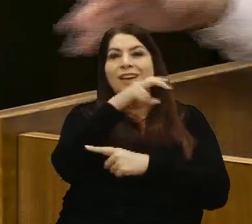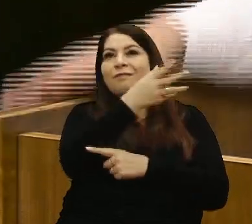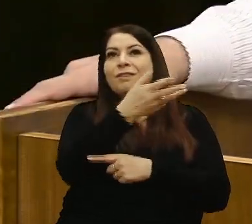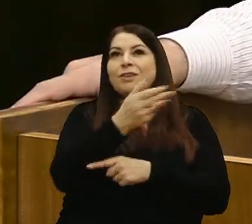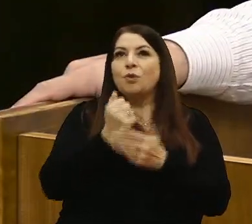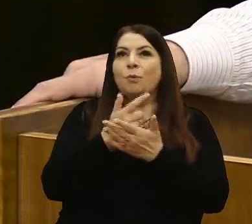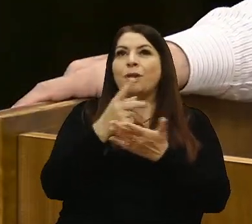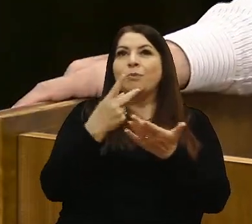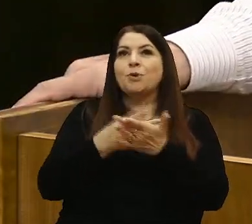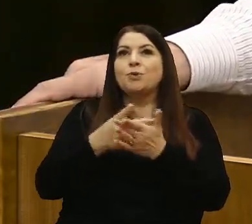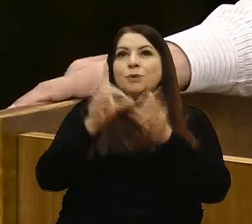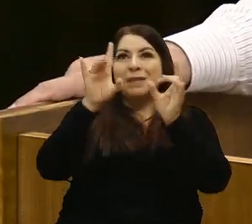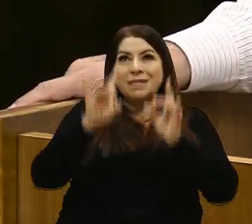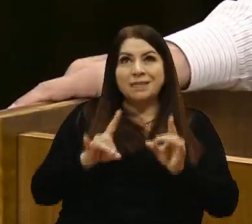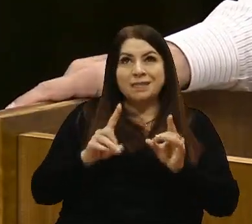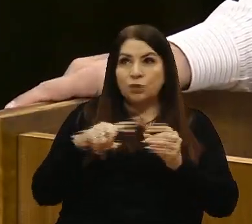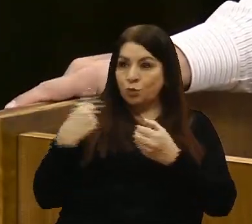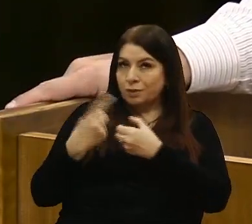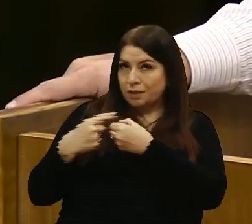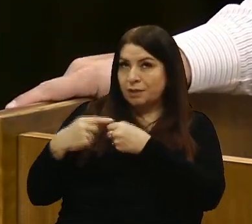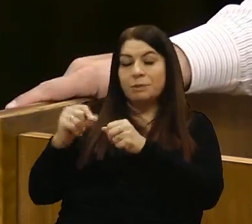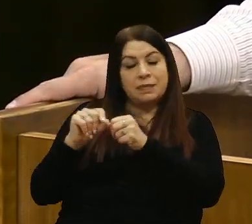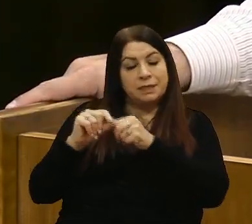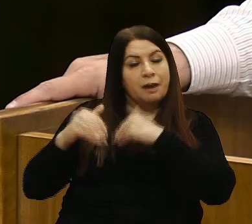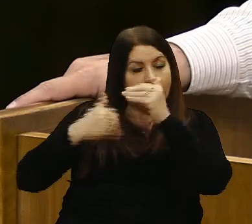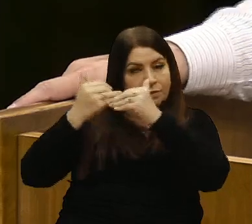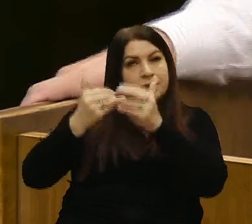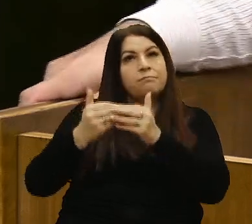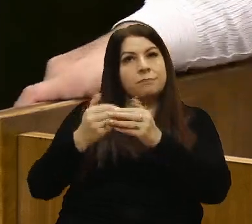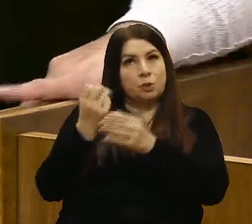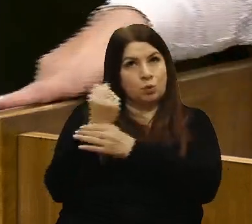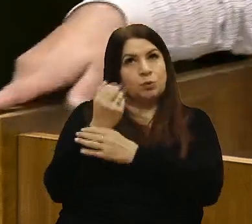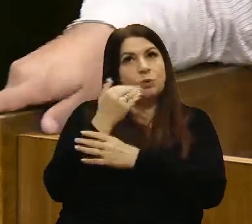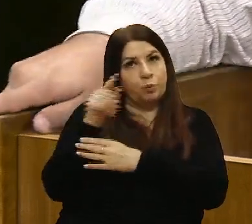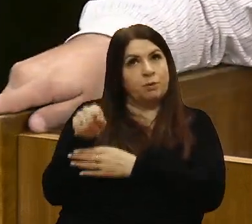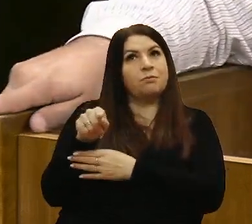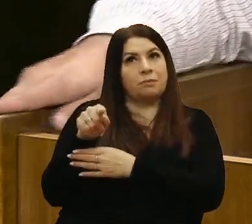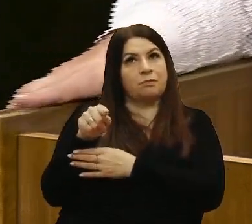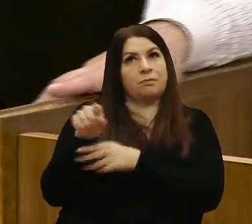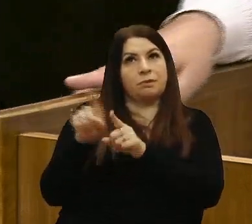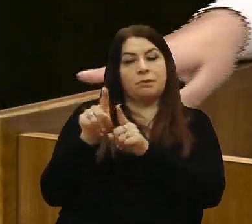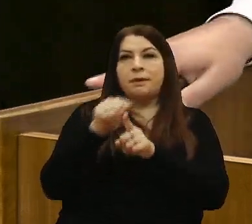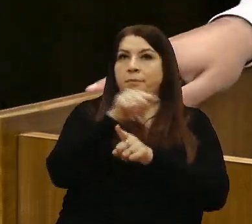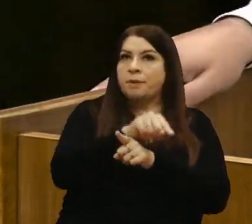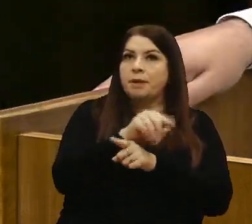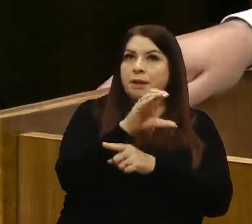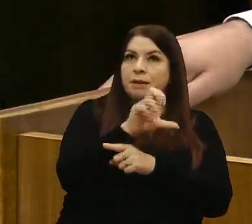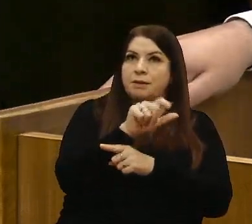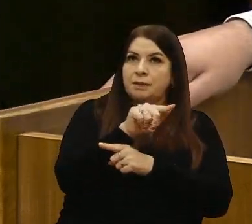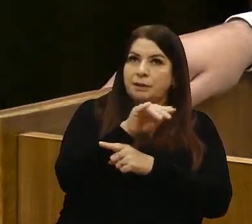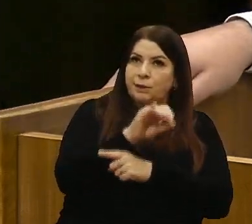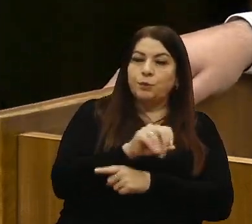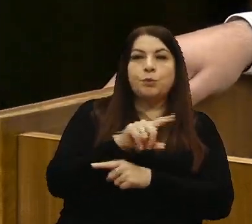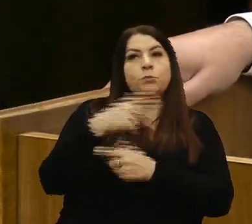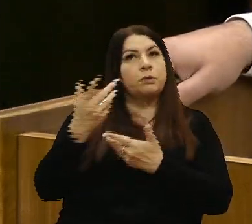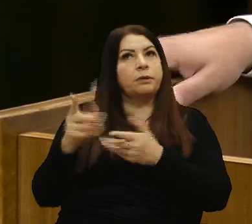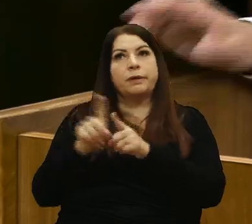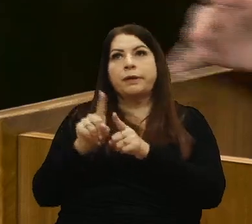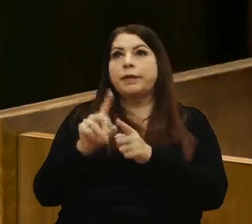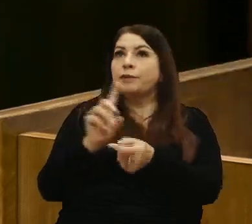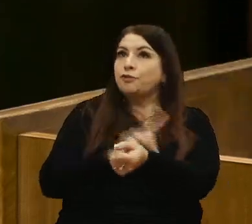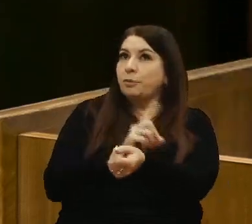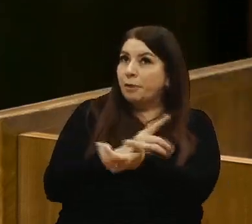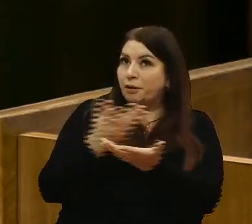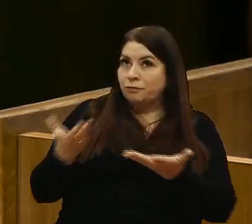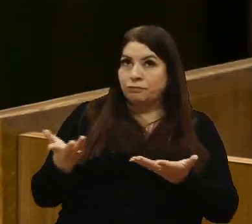lá especial, a nossa cidade precisa avançar em segurança alimentar, seja para quem é celíaco, seja para quem é